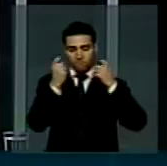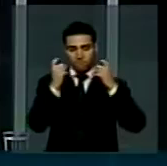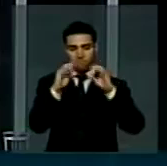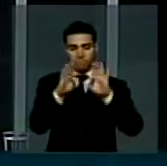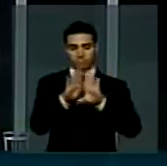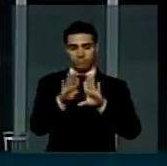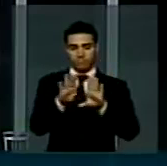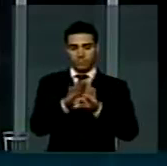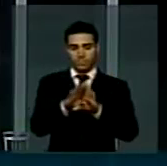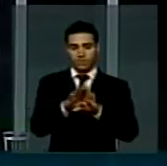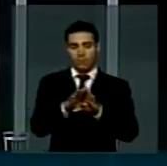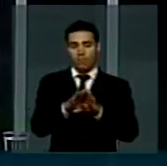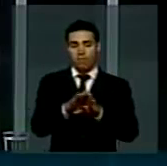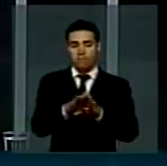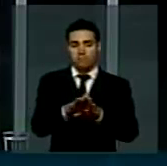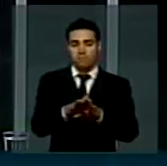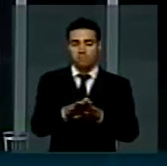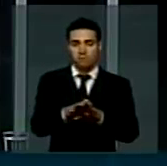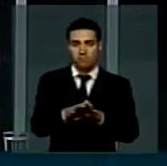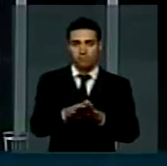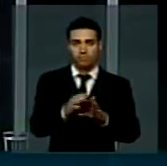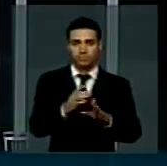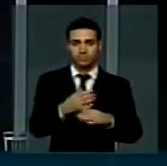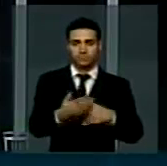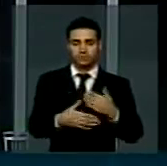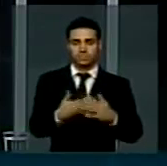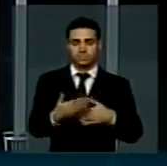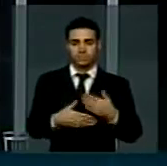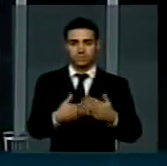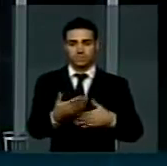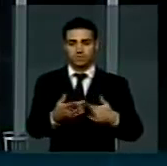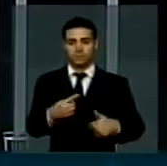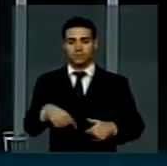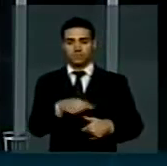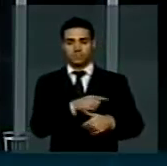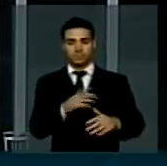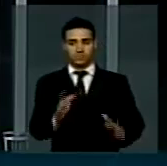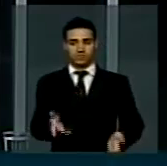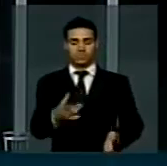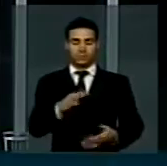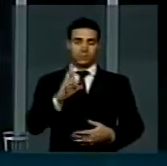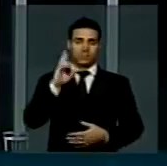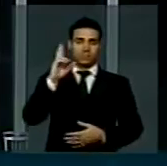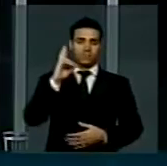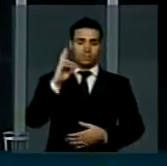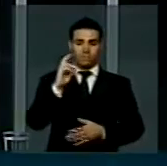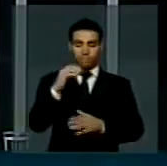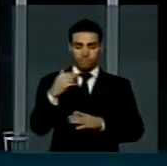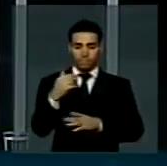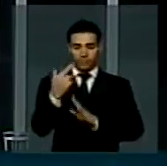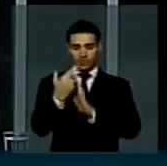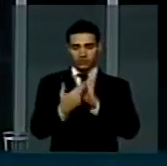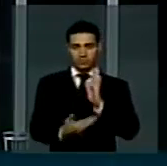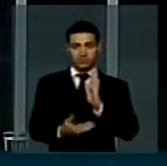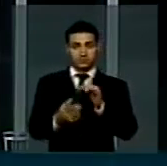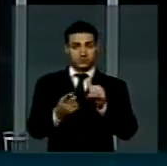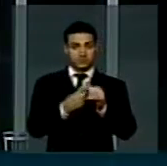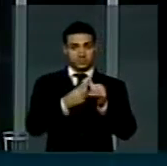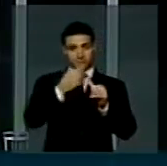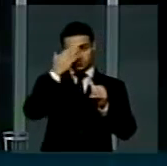e a formatação e o desenvolvimento que nós tivemos à frente dessa relatoria. Primeiramente,